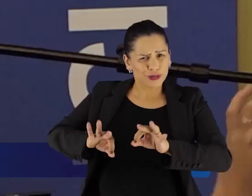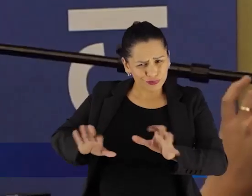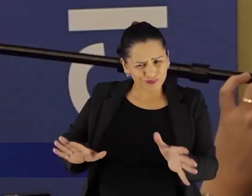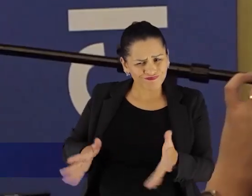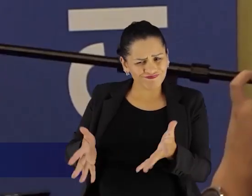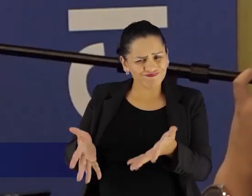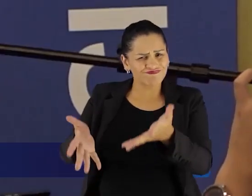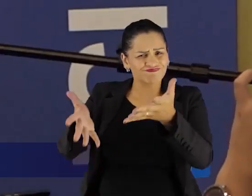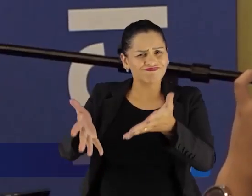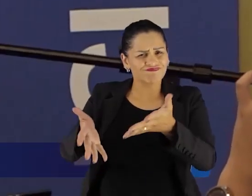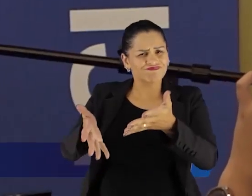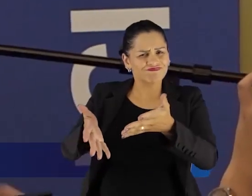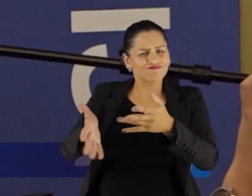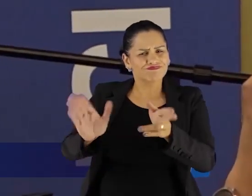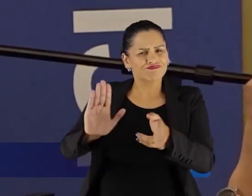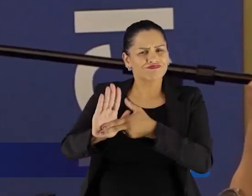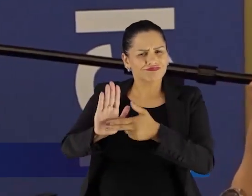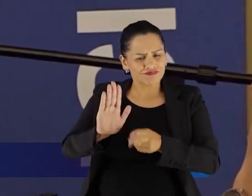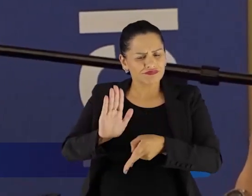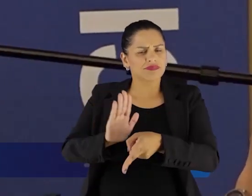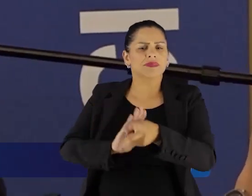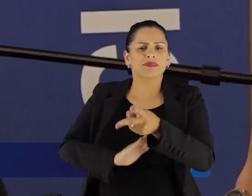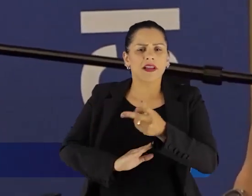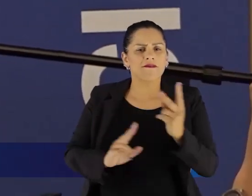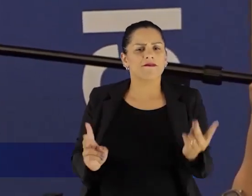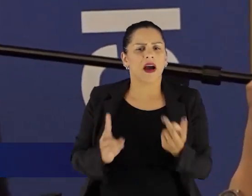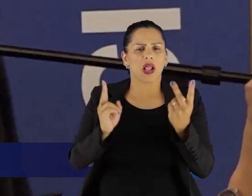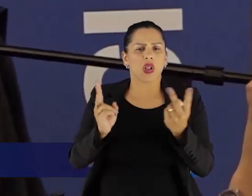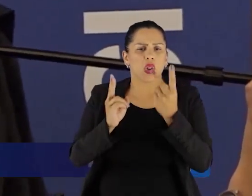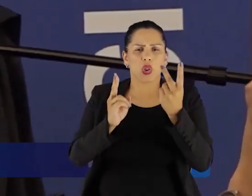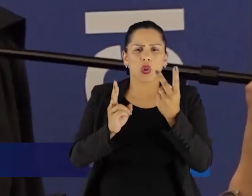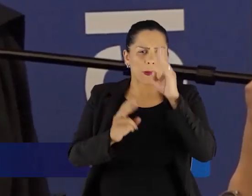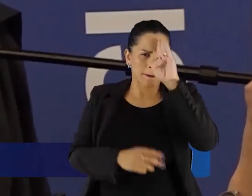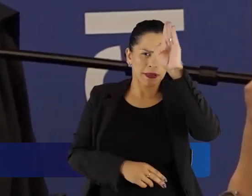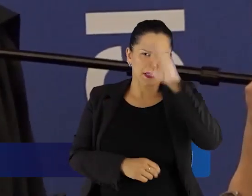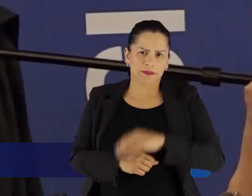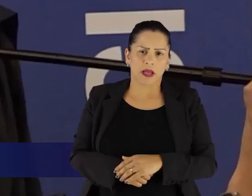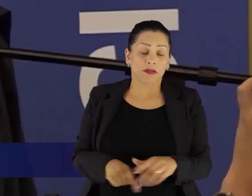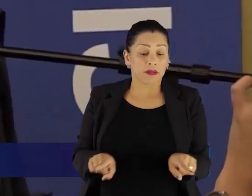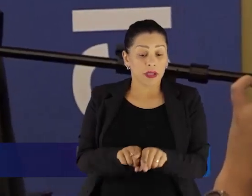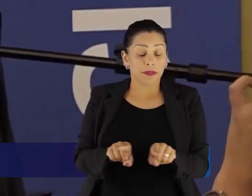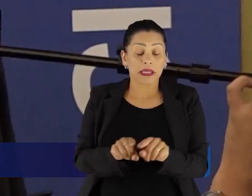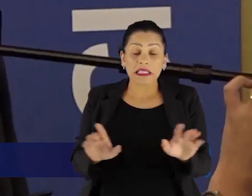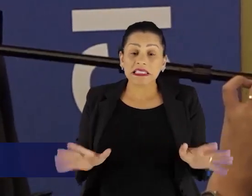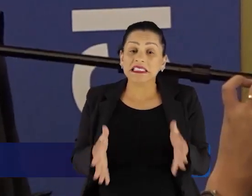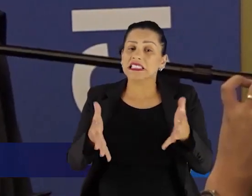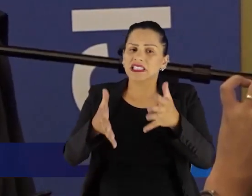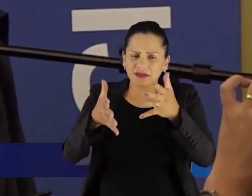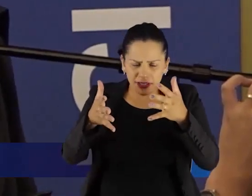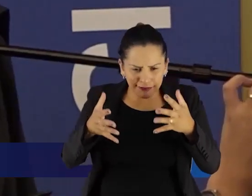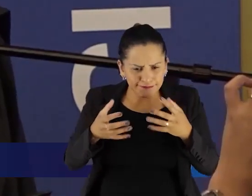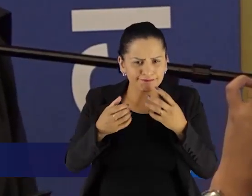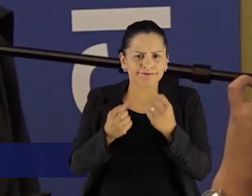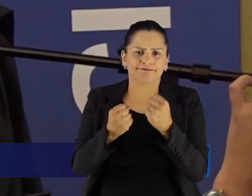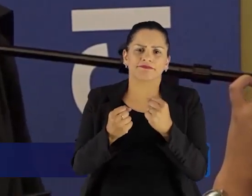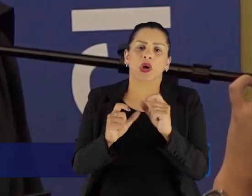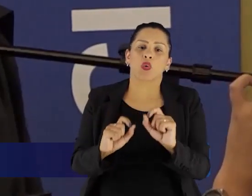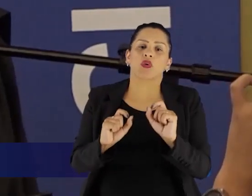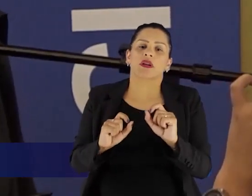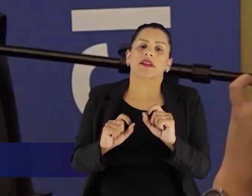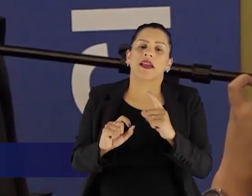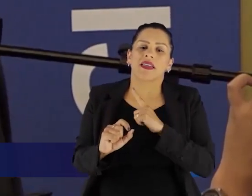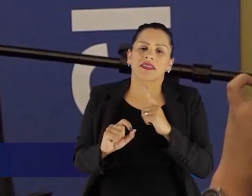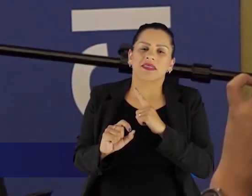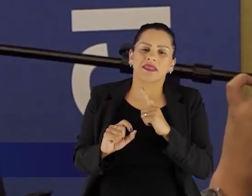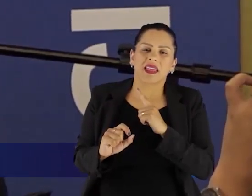reafirmando seus valores essenciais o e fustigando energicamente as